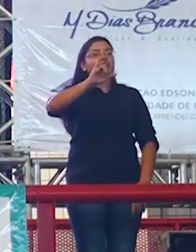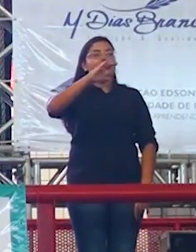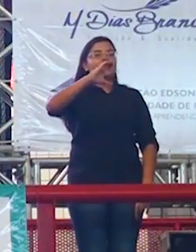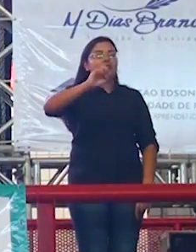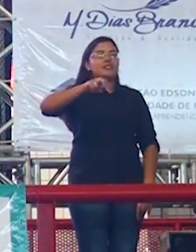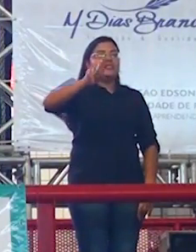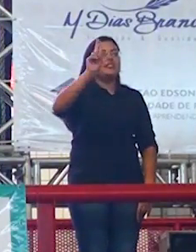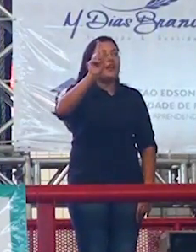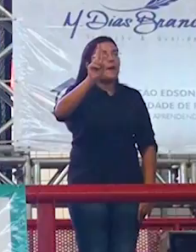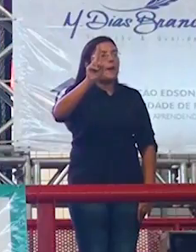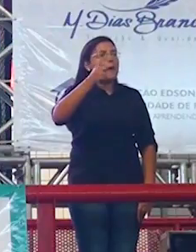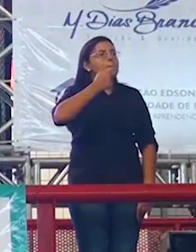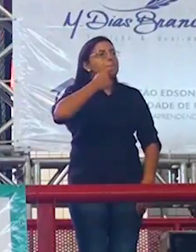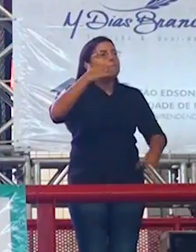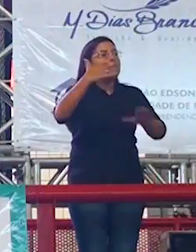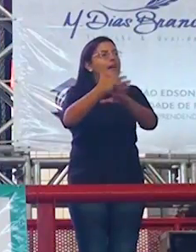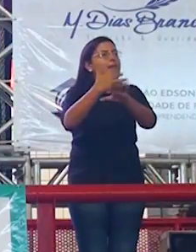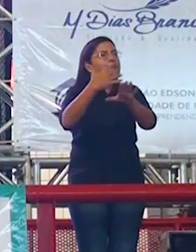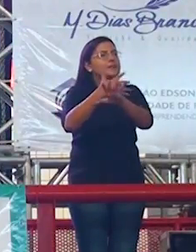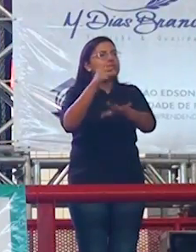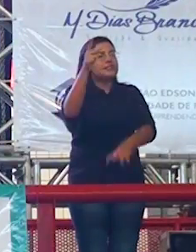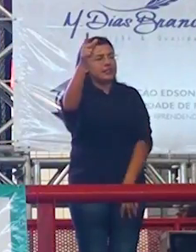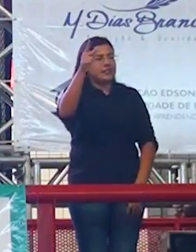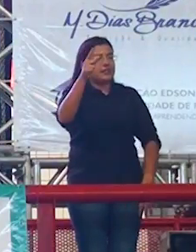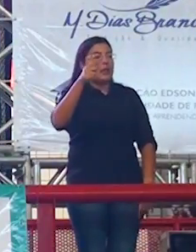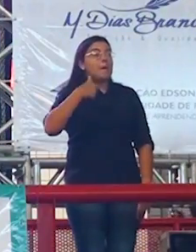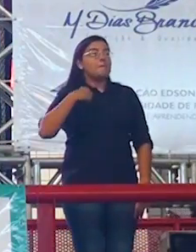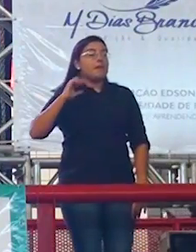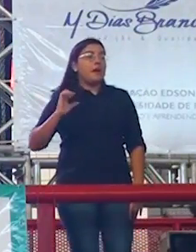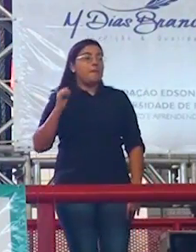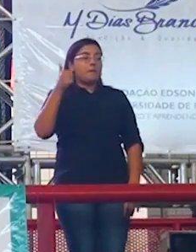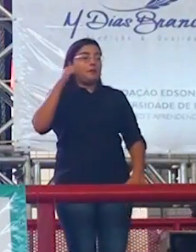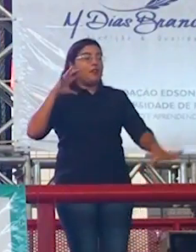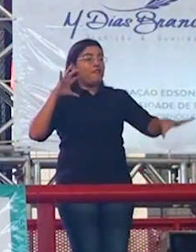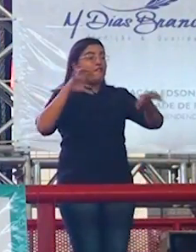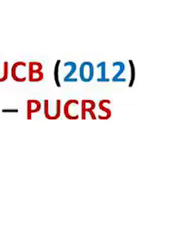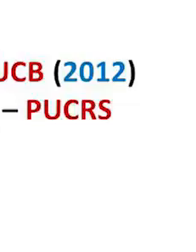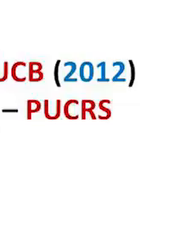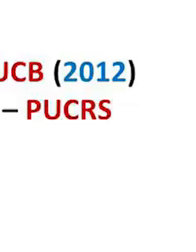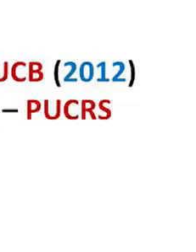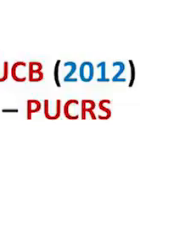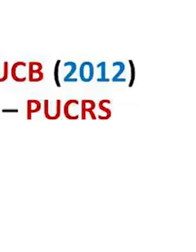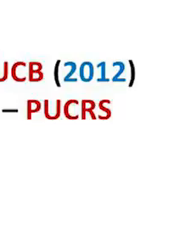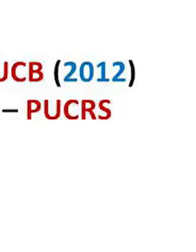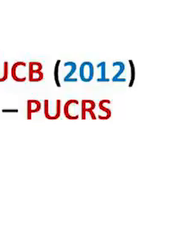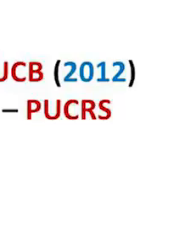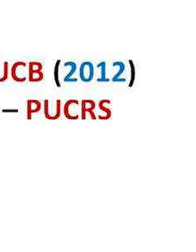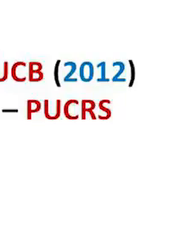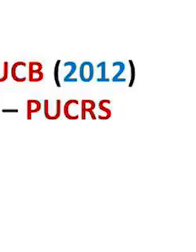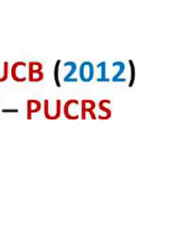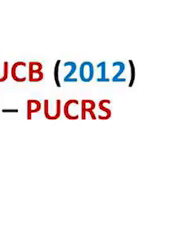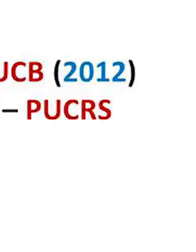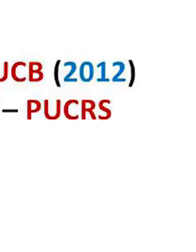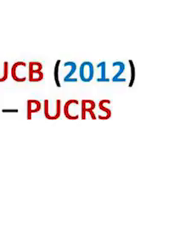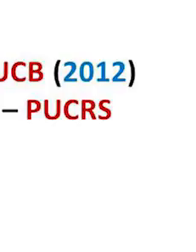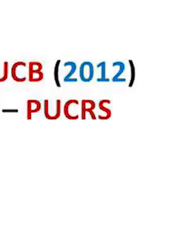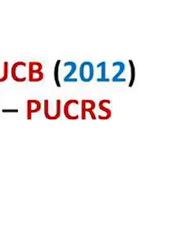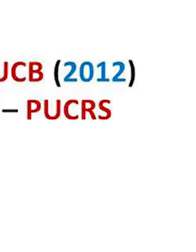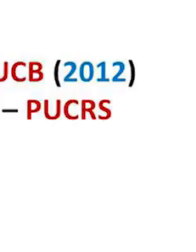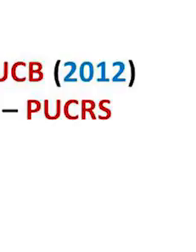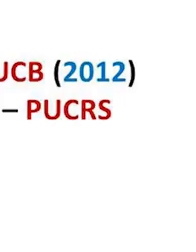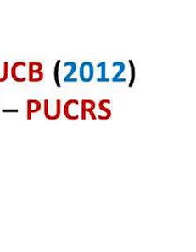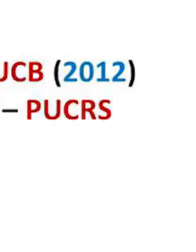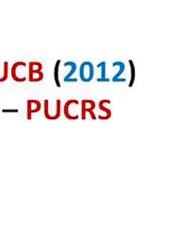uma boa parte de vocês conhecem. A minha primeira graduação foi farmácia na UFC, terminei em 2002. Depois eu